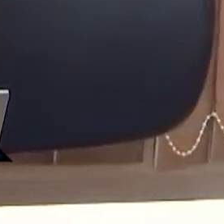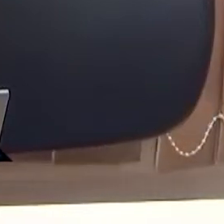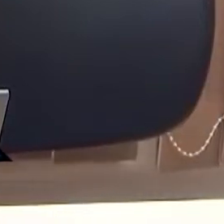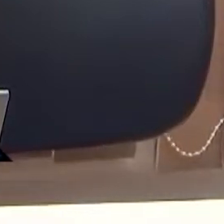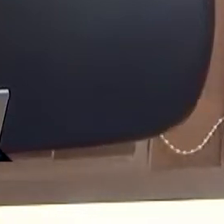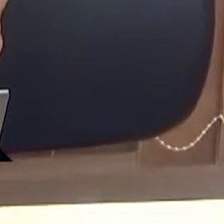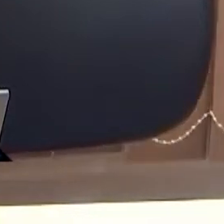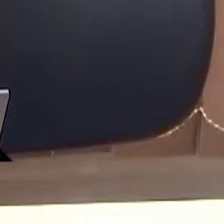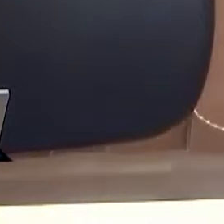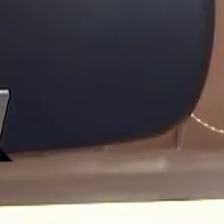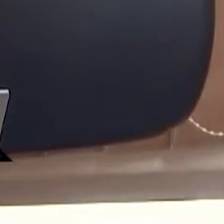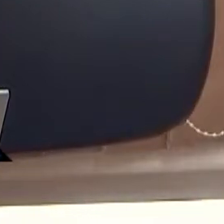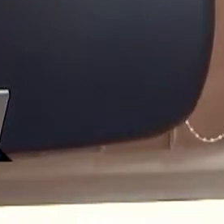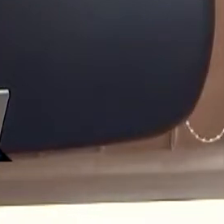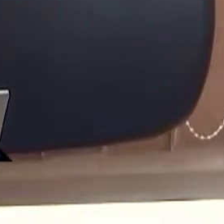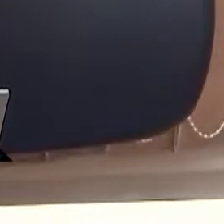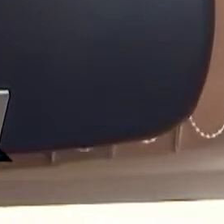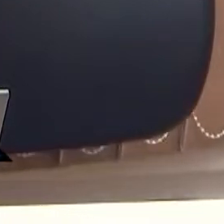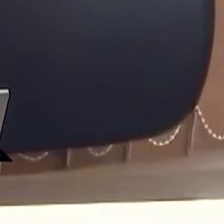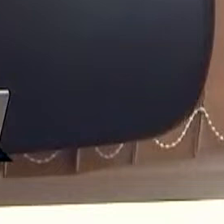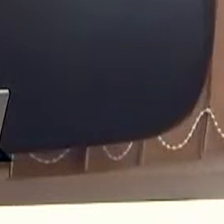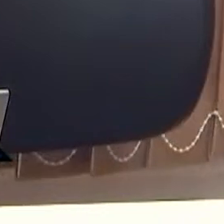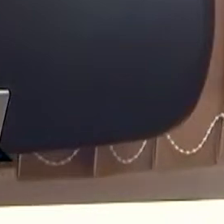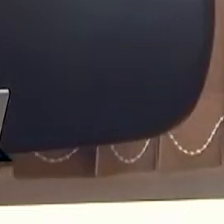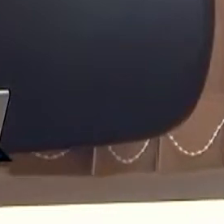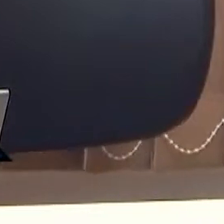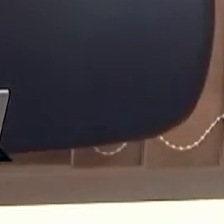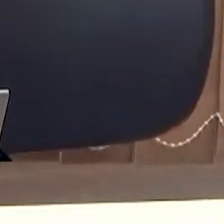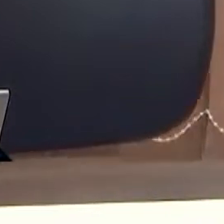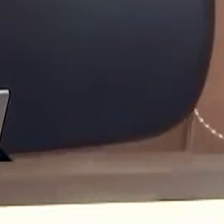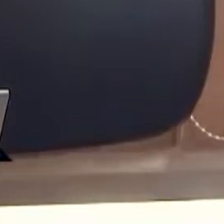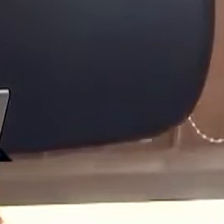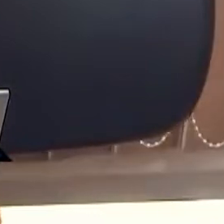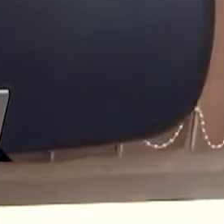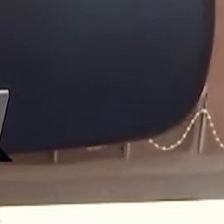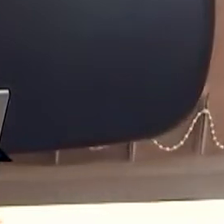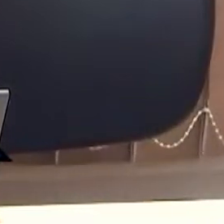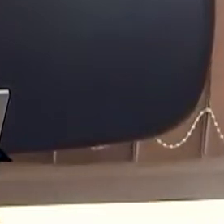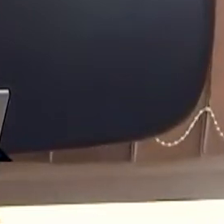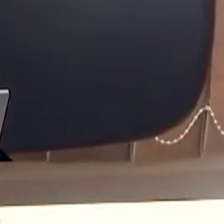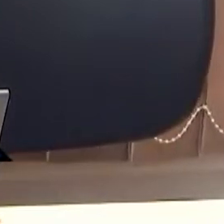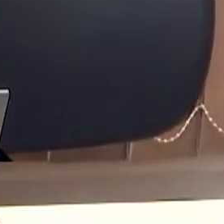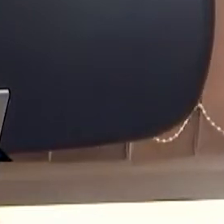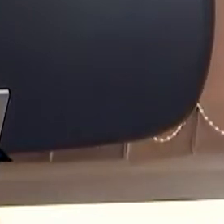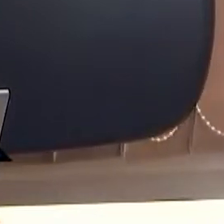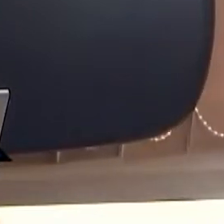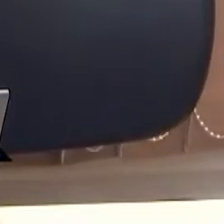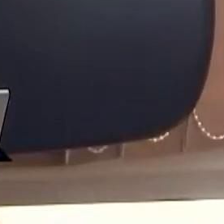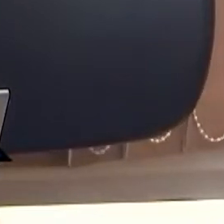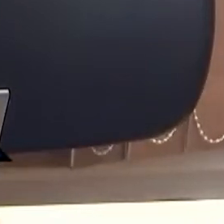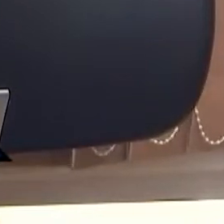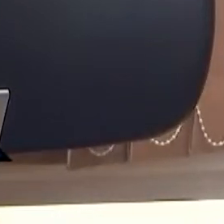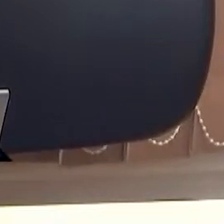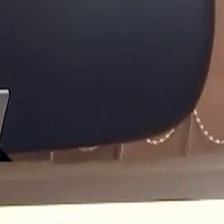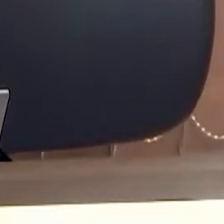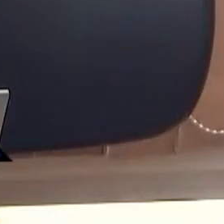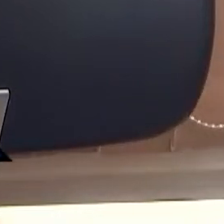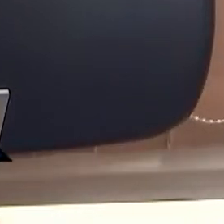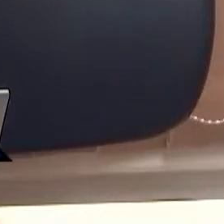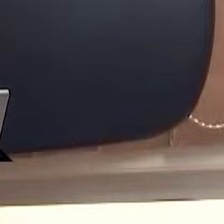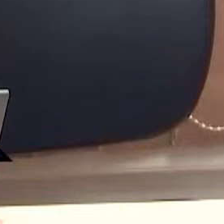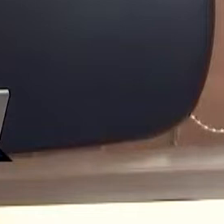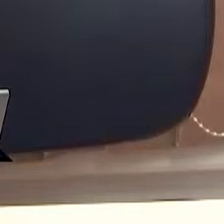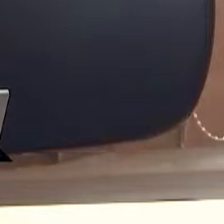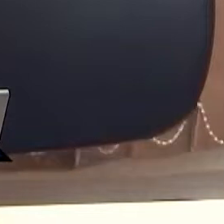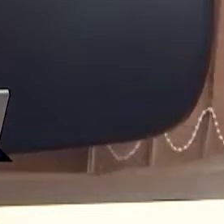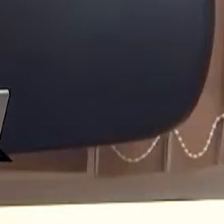alguma sugestão, até reclamação, pode fazê-lo, além pelos canais da Câmara. Eu vou